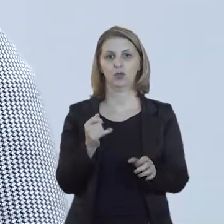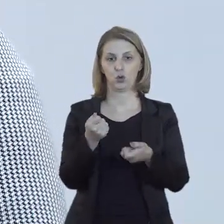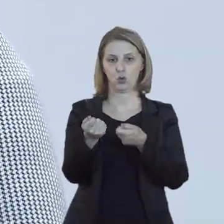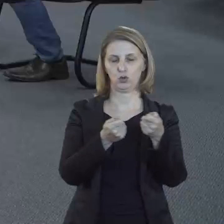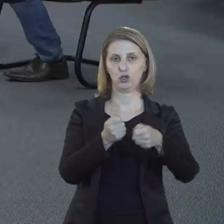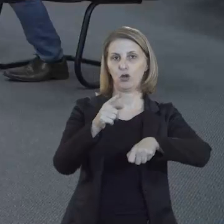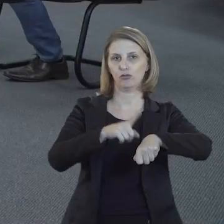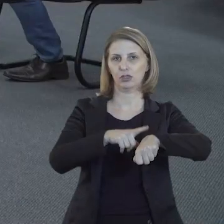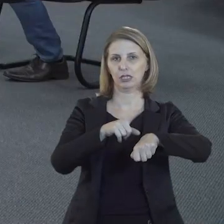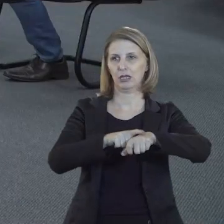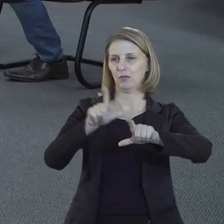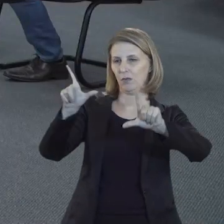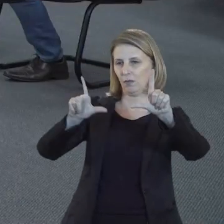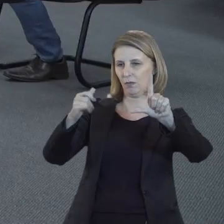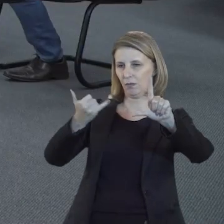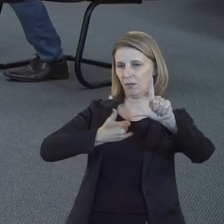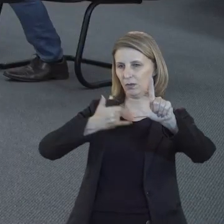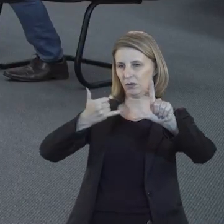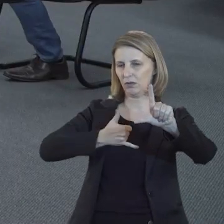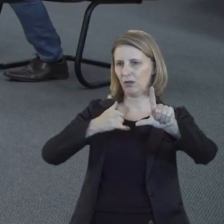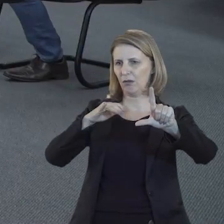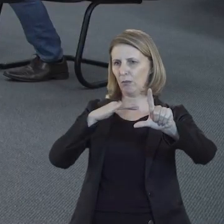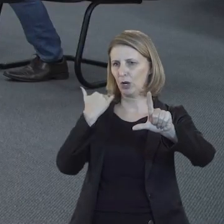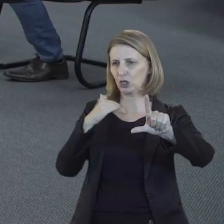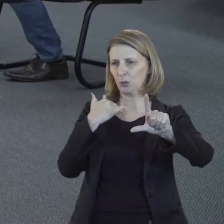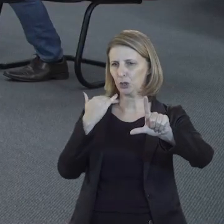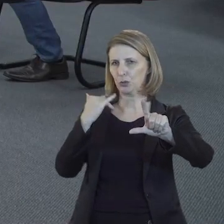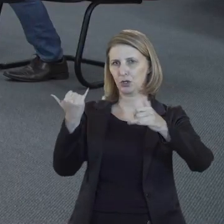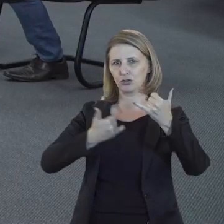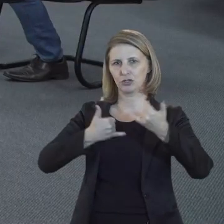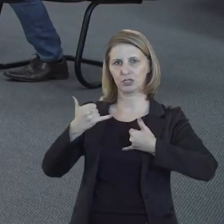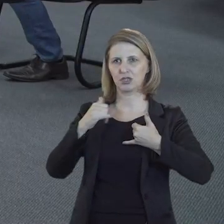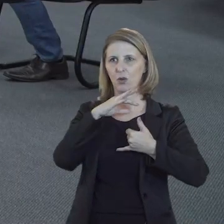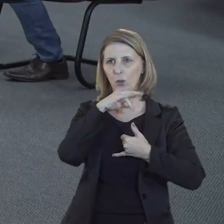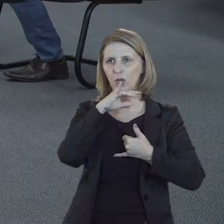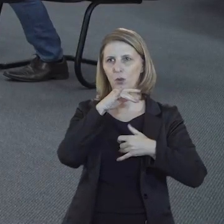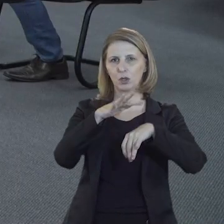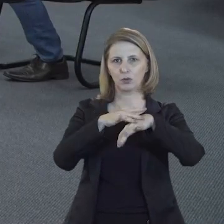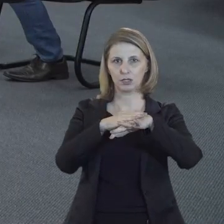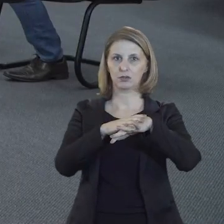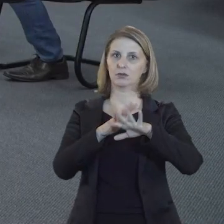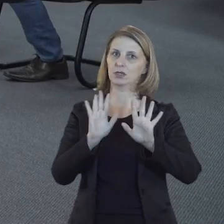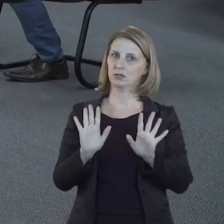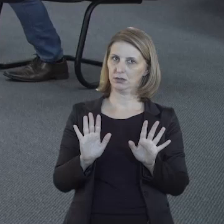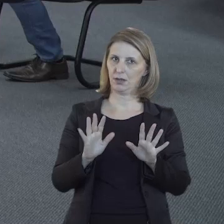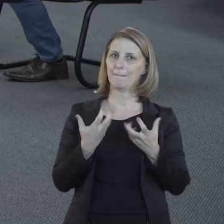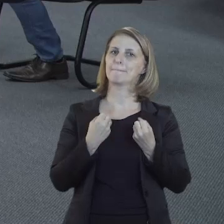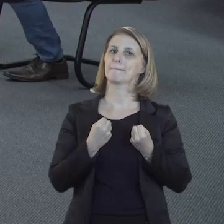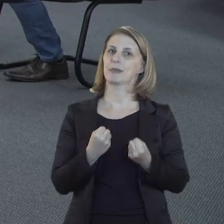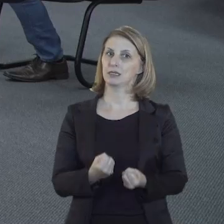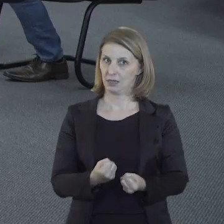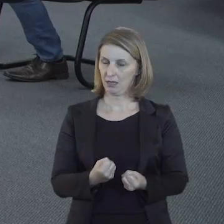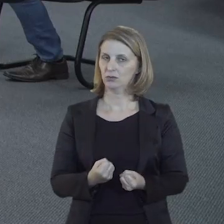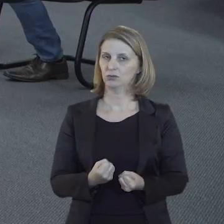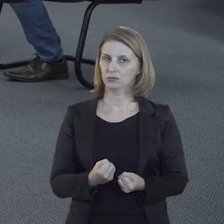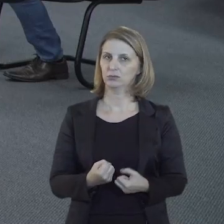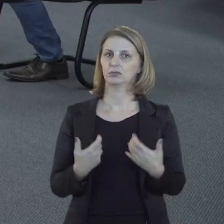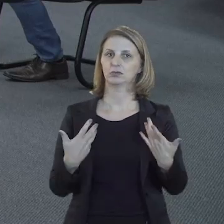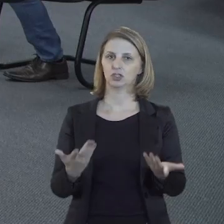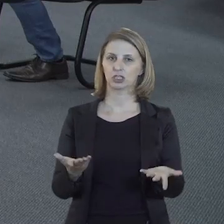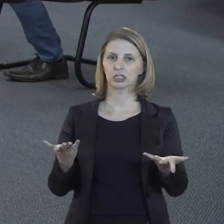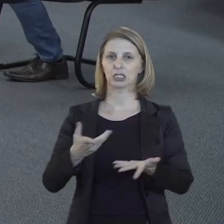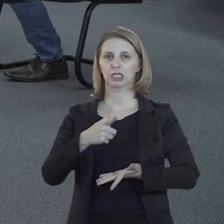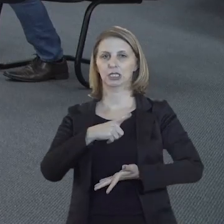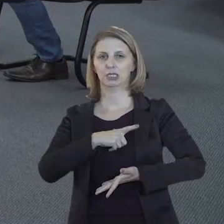é importante, porque senão todo dia a gente fica vendo notícia de morte, né? Isso traz um